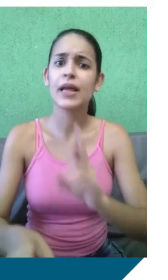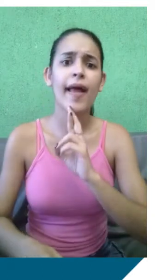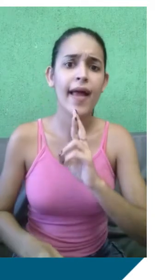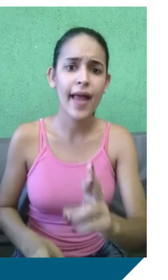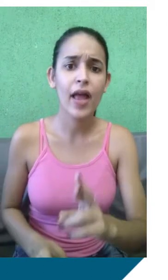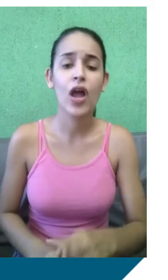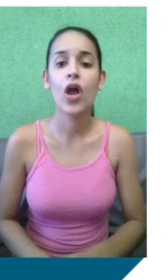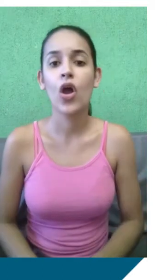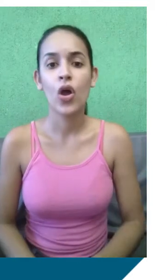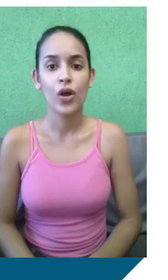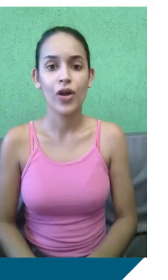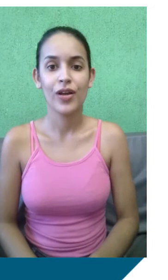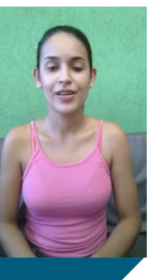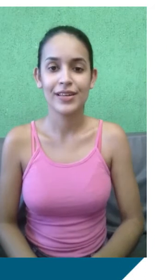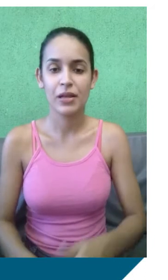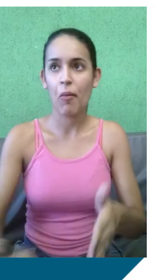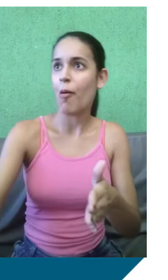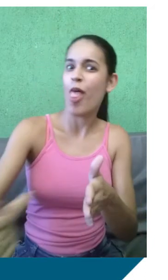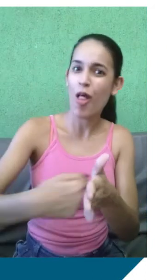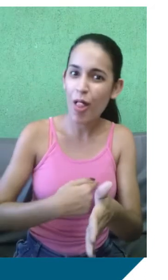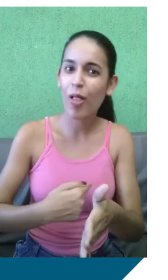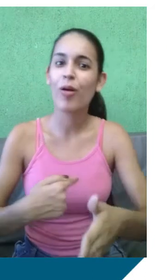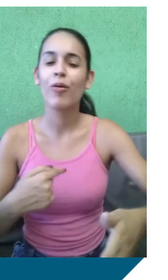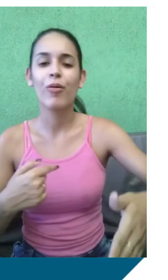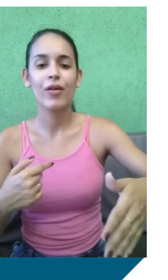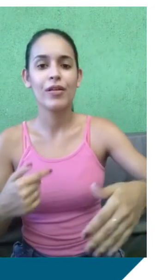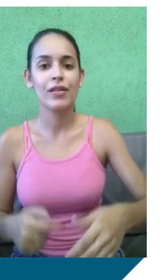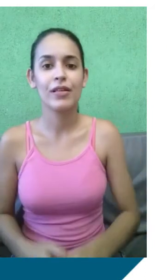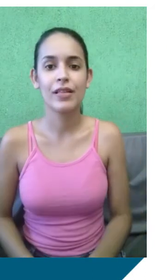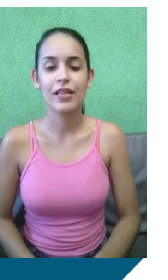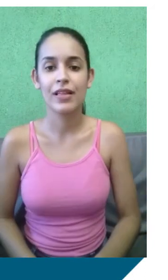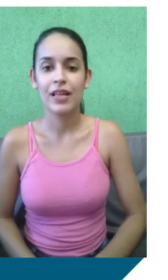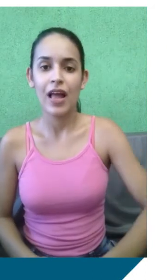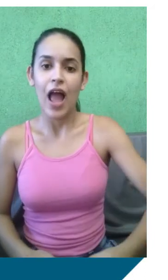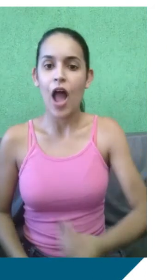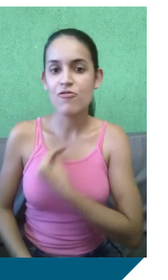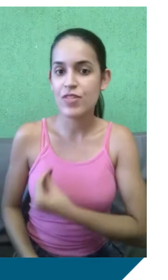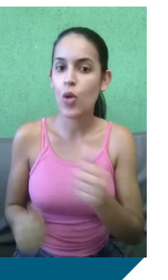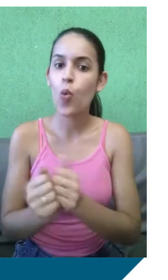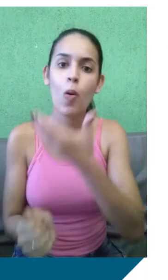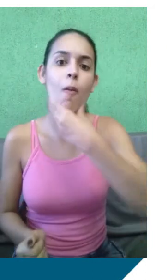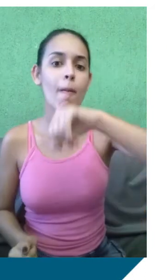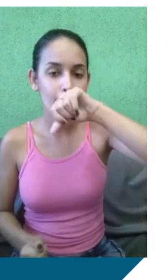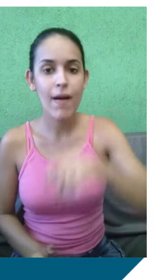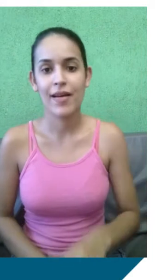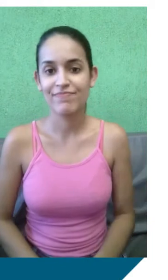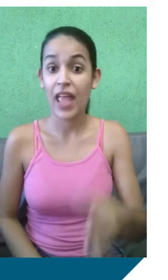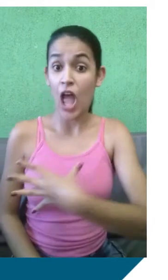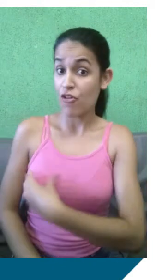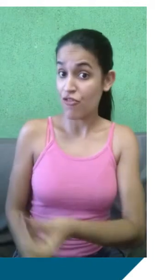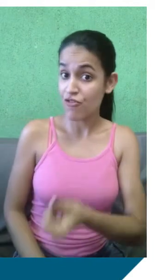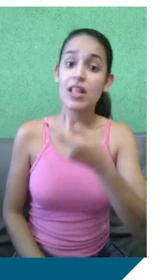seu pai, Paulo Leminski, na música que ela produz. A minha infância foi música, música, música.